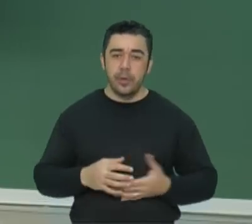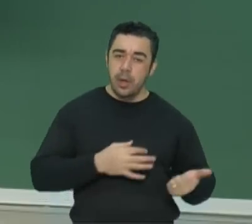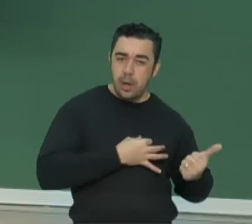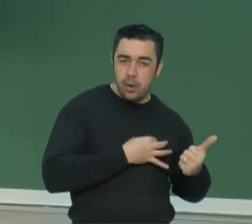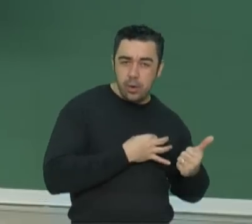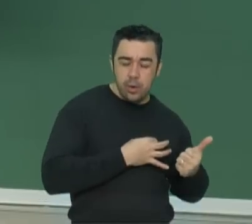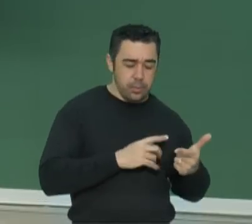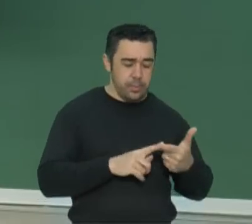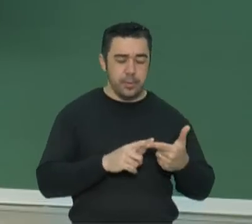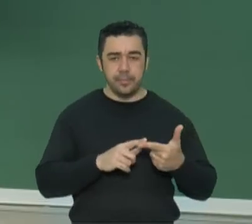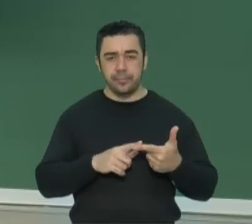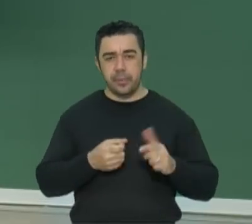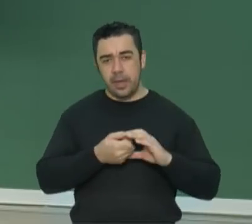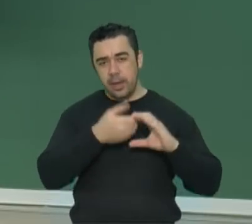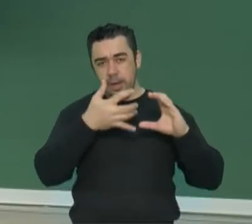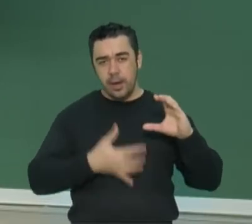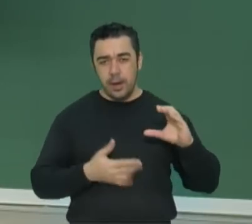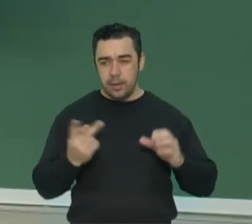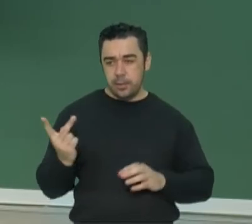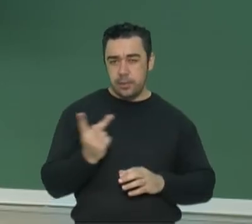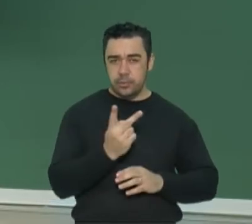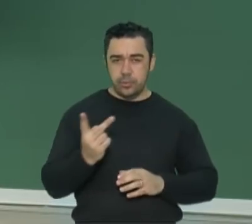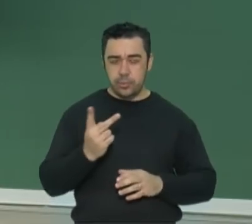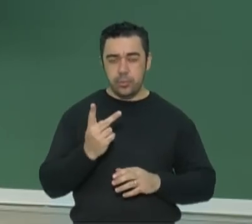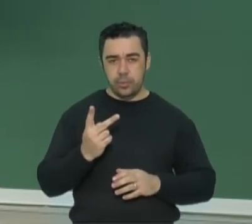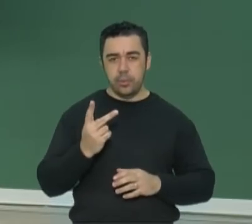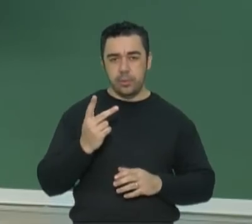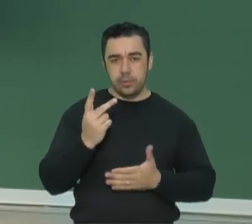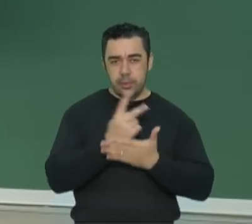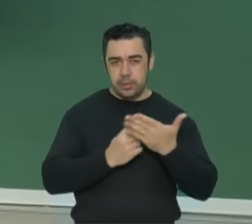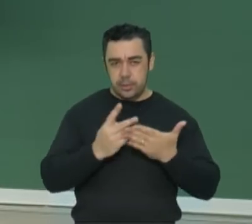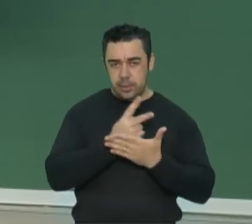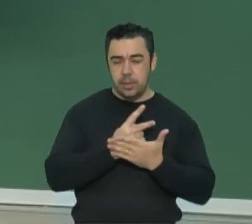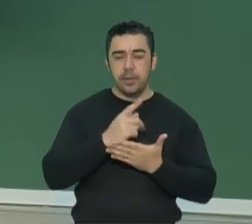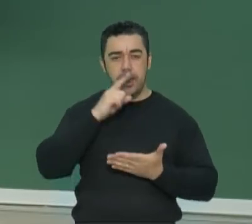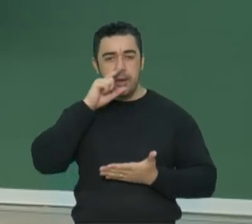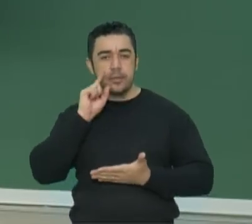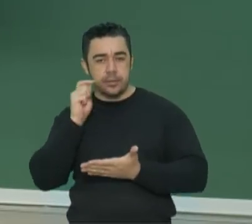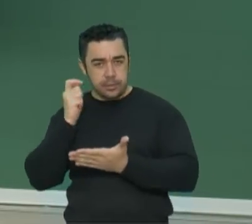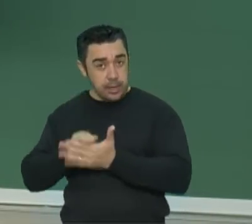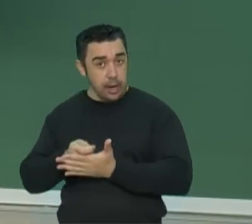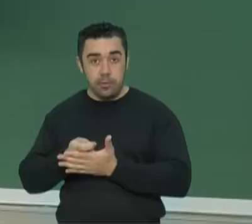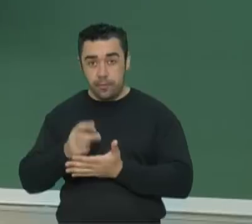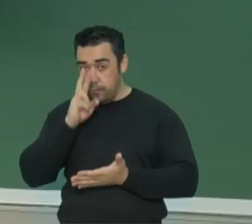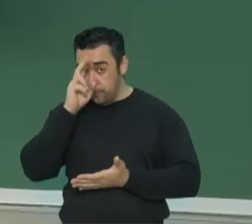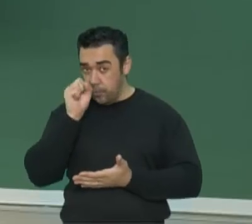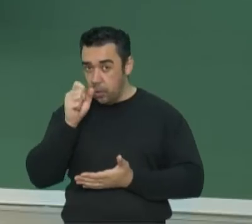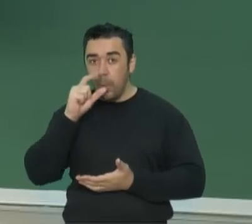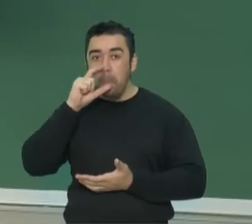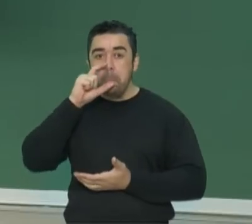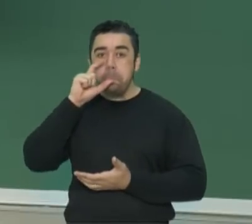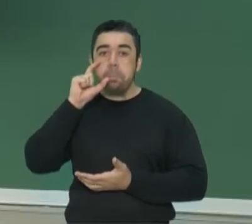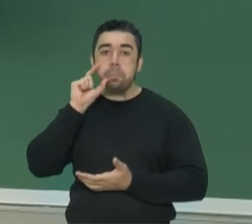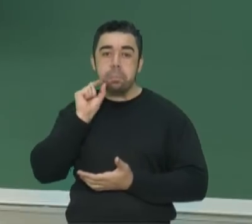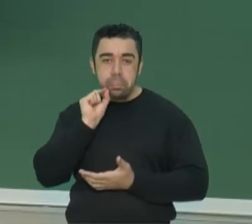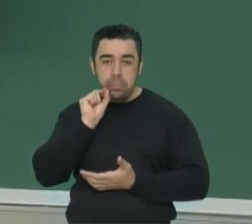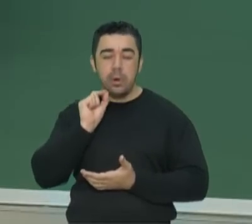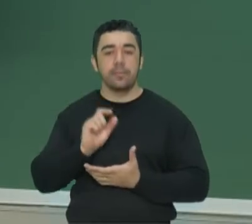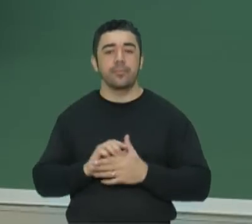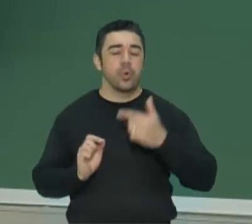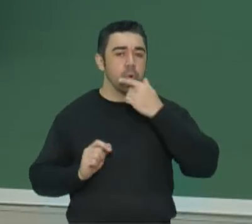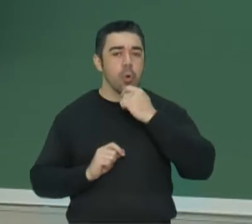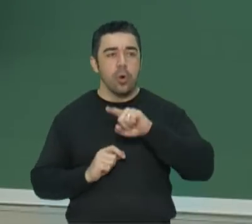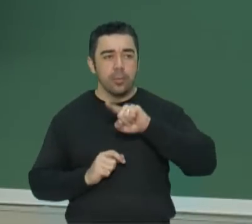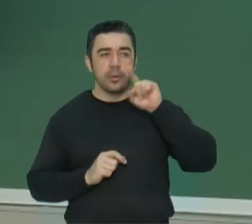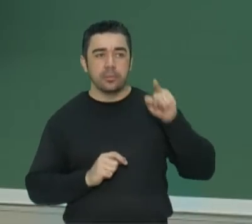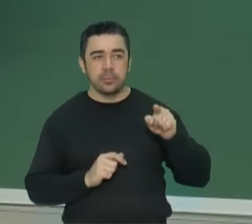uniformes, a característica dos personagens ali, do Stalin, bem característico, com o bigode, do Harry Truman. Então